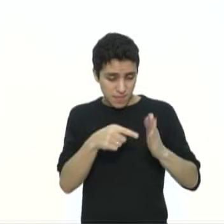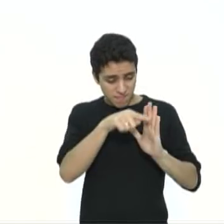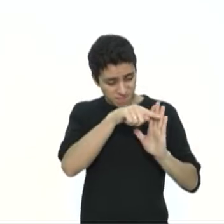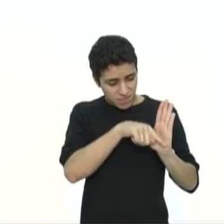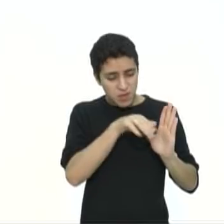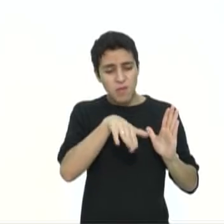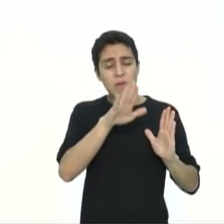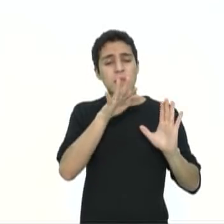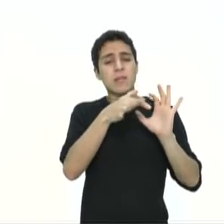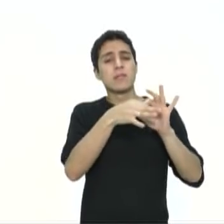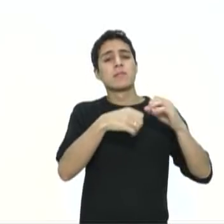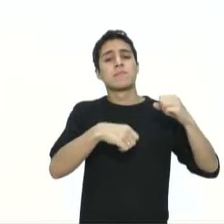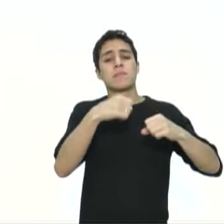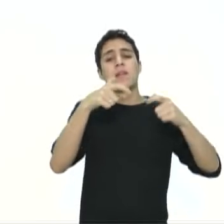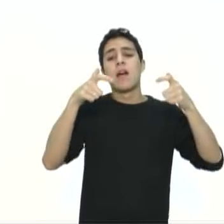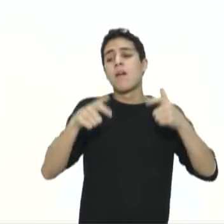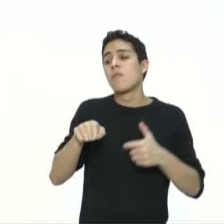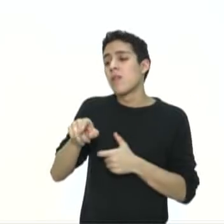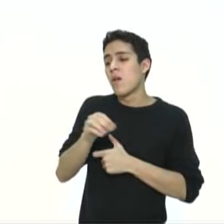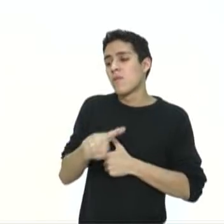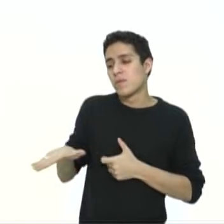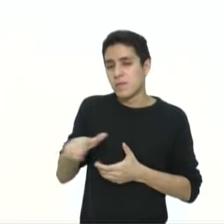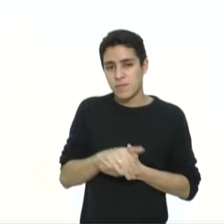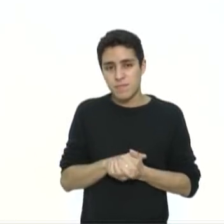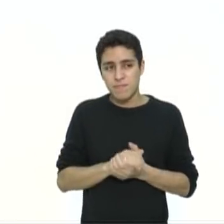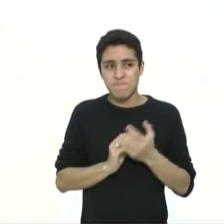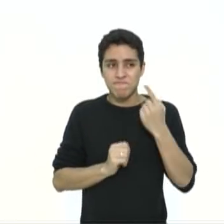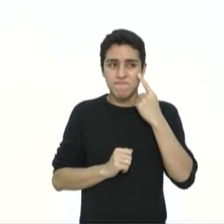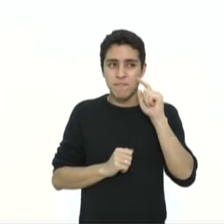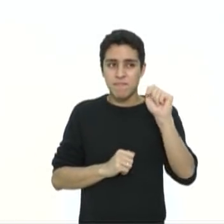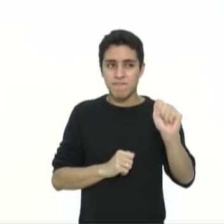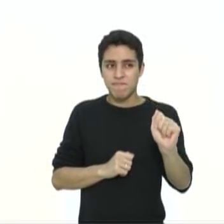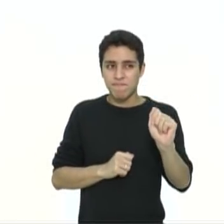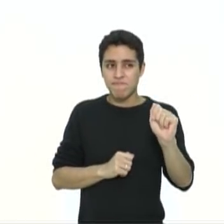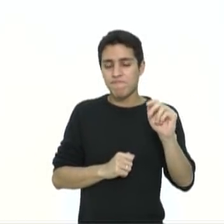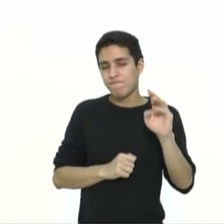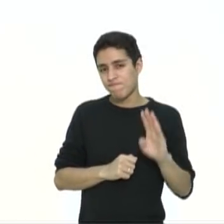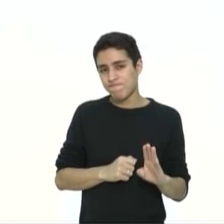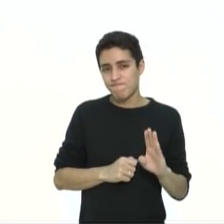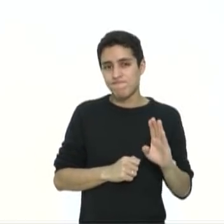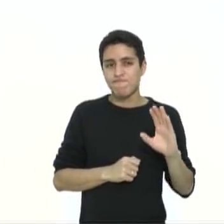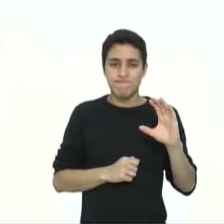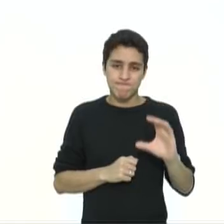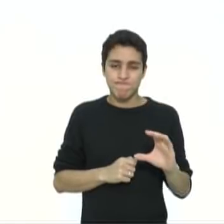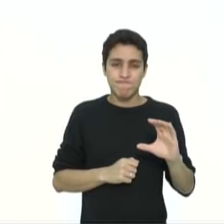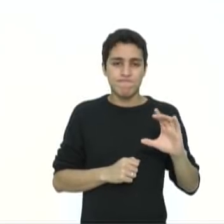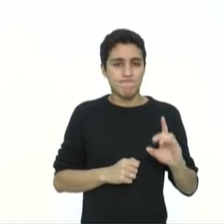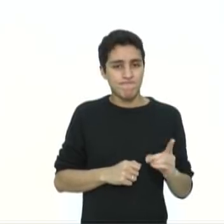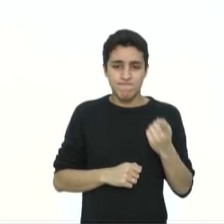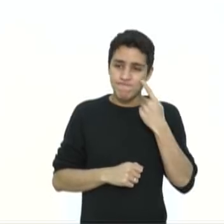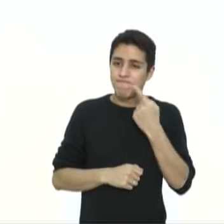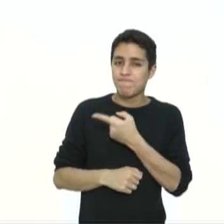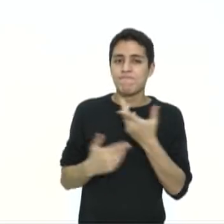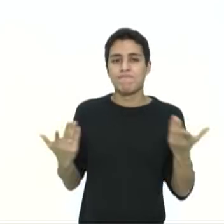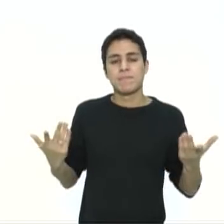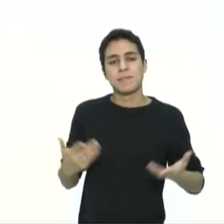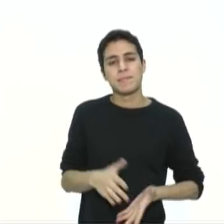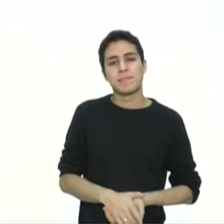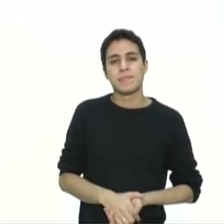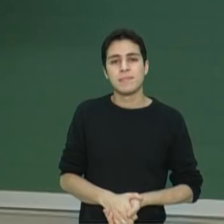mais industrializado da Oceania? Papua Nova Guiné, Nova Zelândia, Austrália ou a